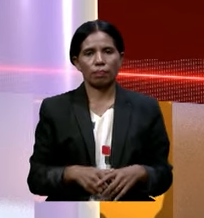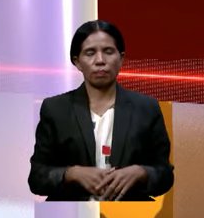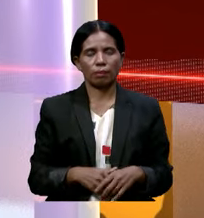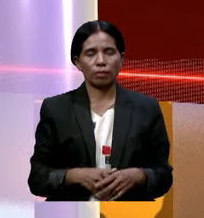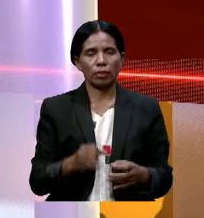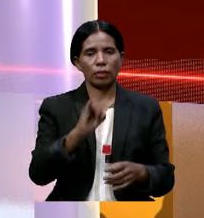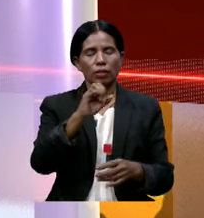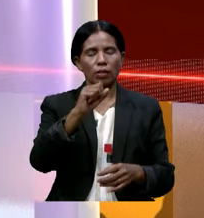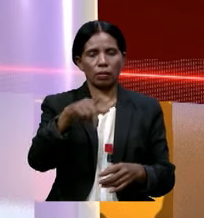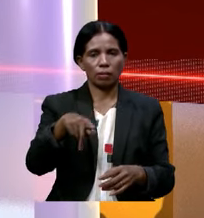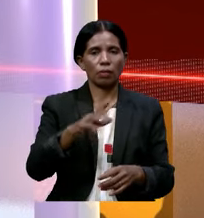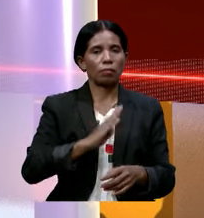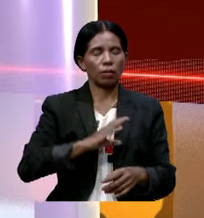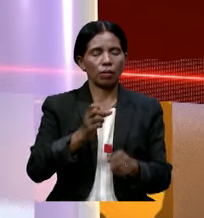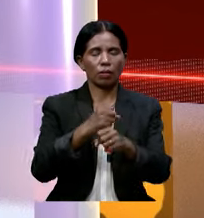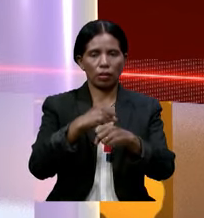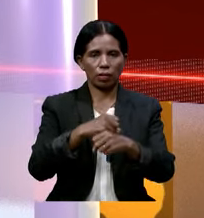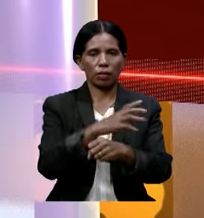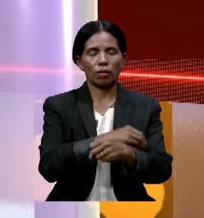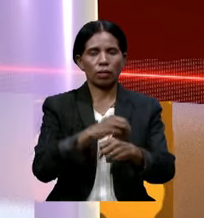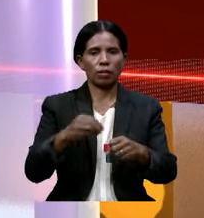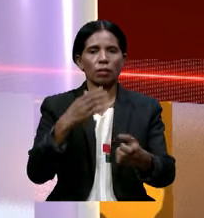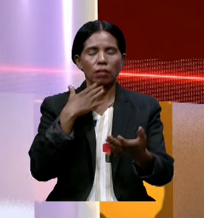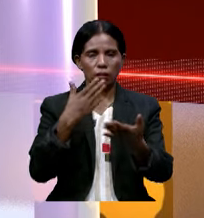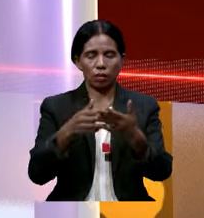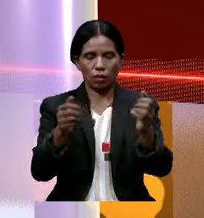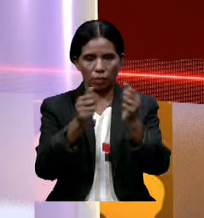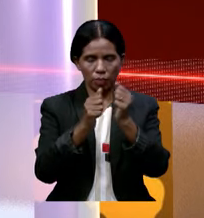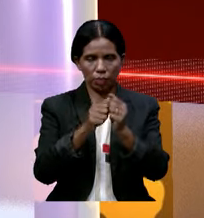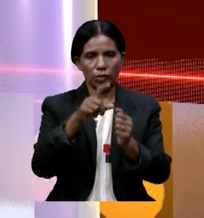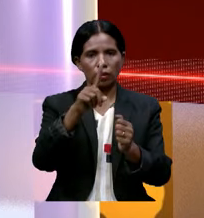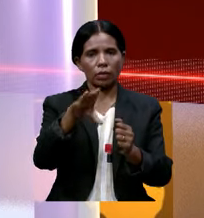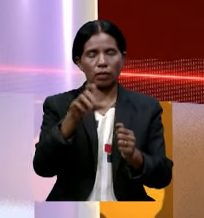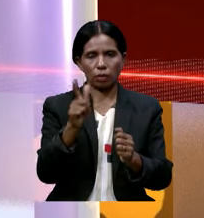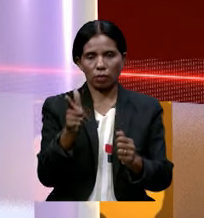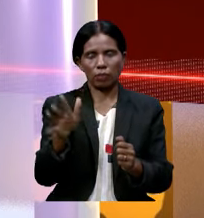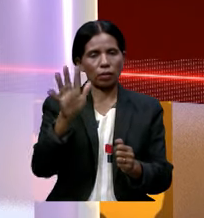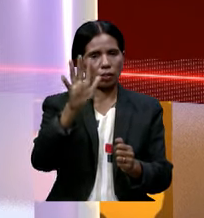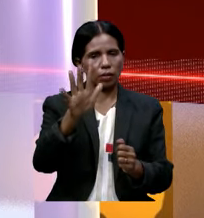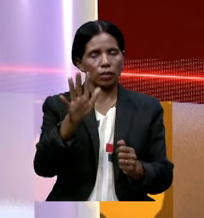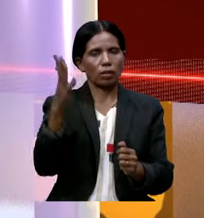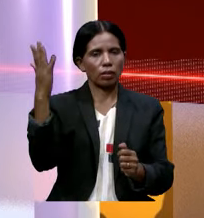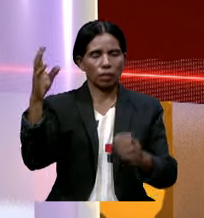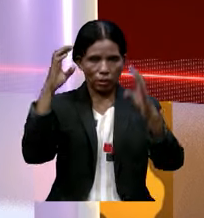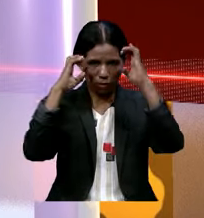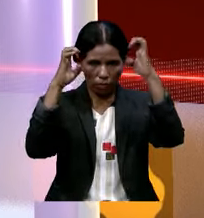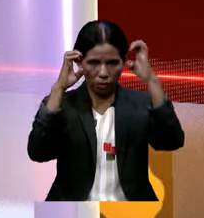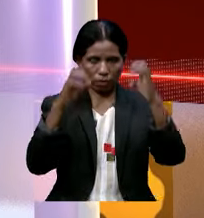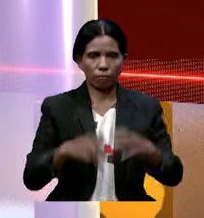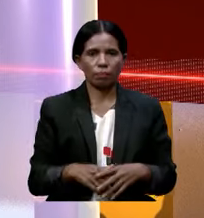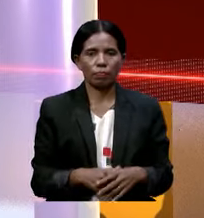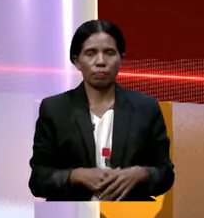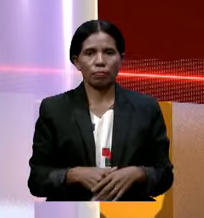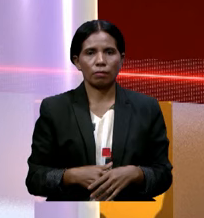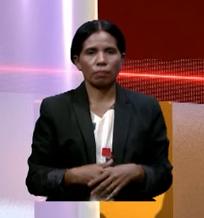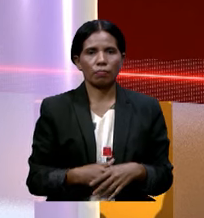ICFIP bakau produsen rekursu manu ke kualidad di hamotuk atau sidaron lurasan lima ya area edukasaun.